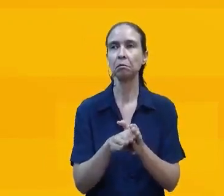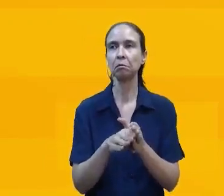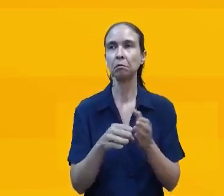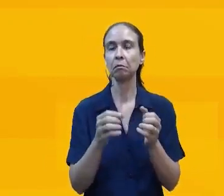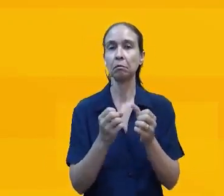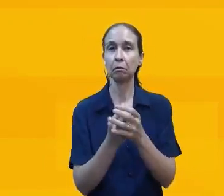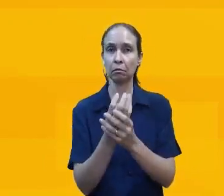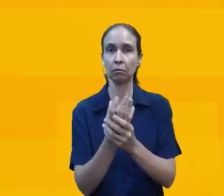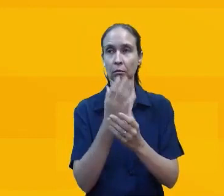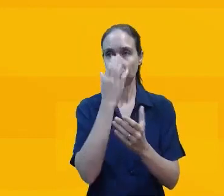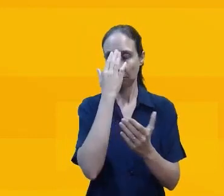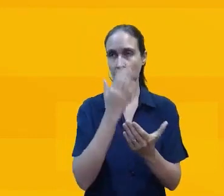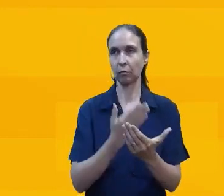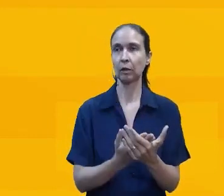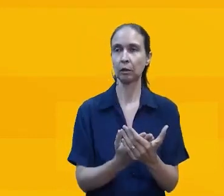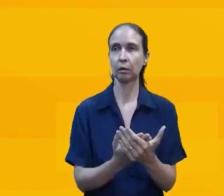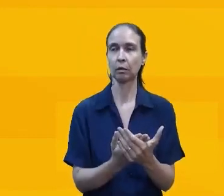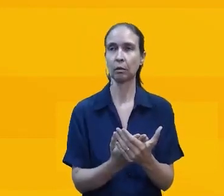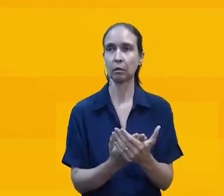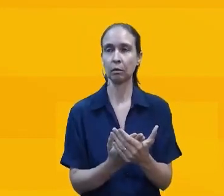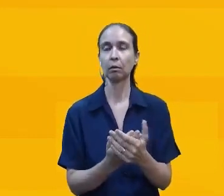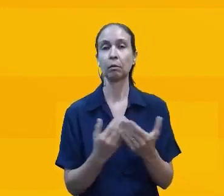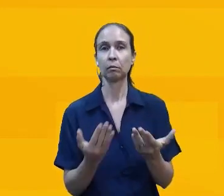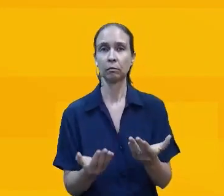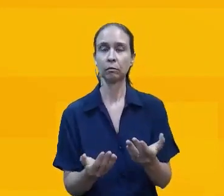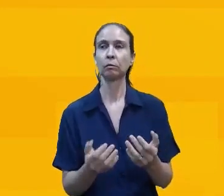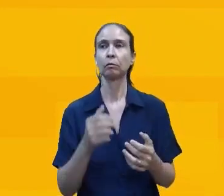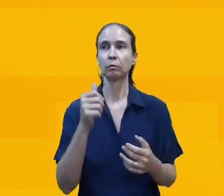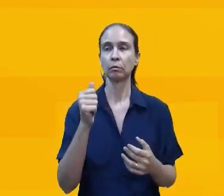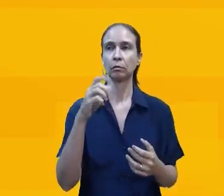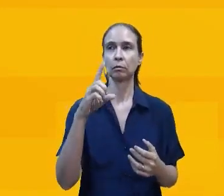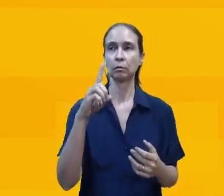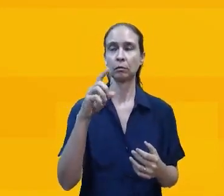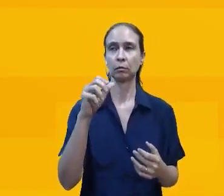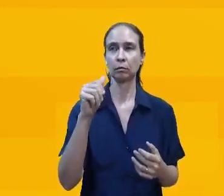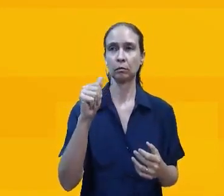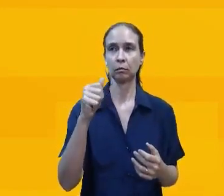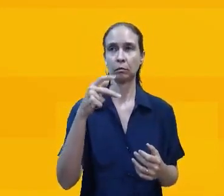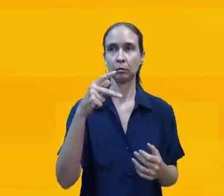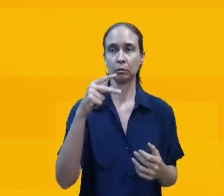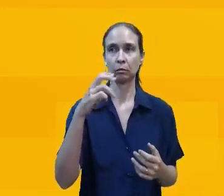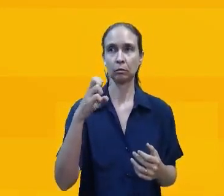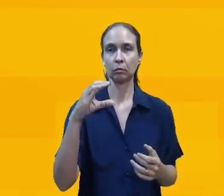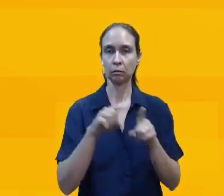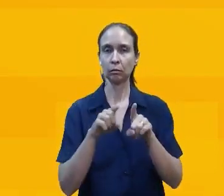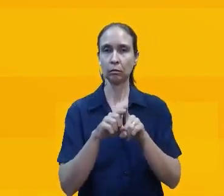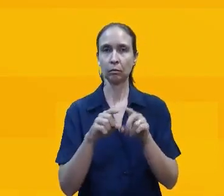pessoal do Rural Teams e da PEC, mais o Rural Teams até